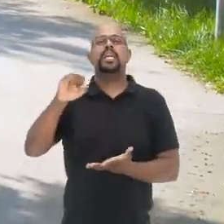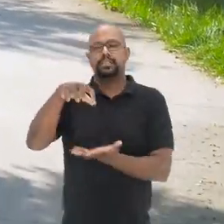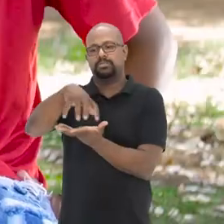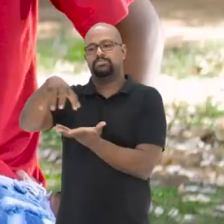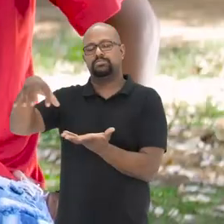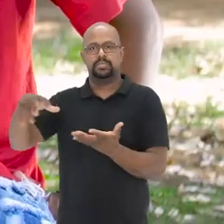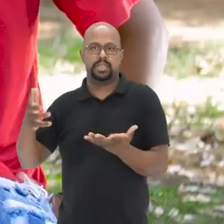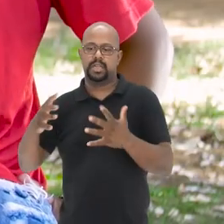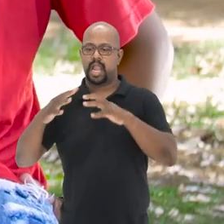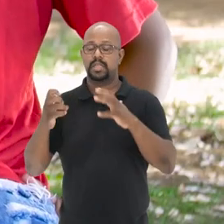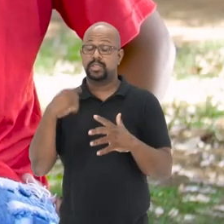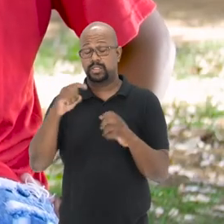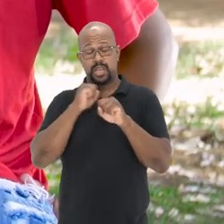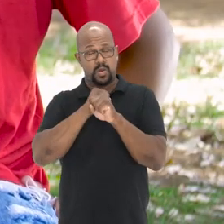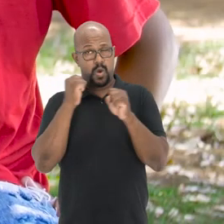né? A gente